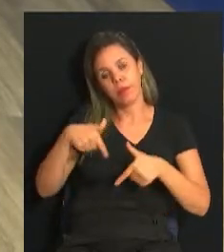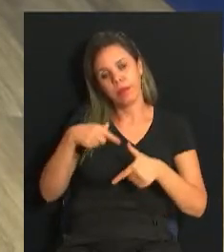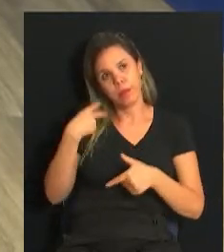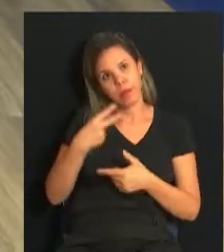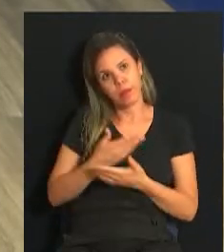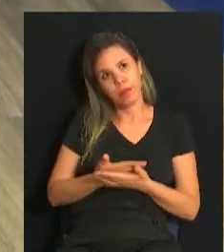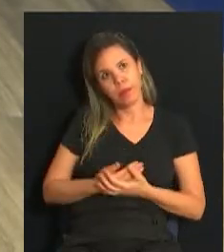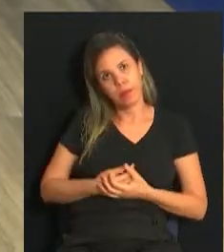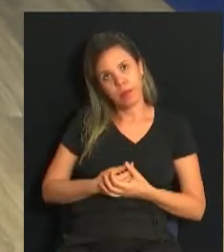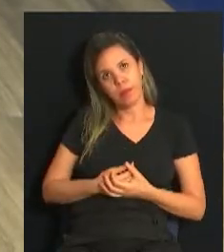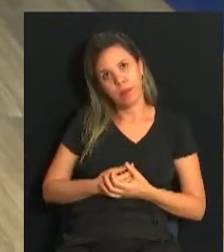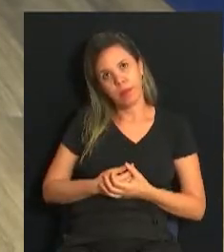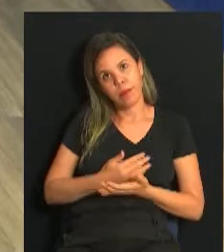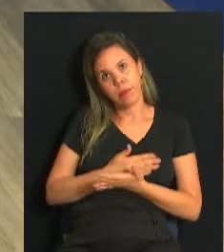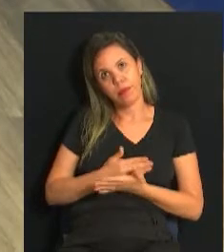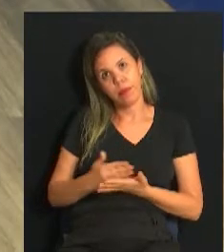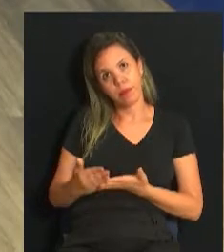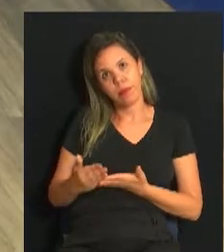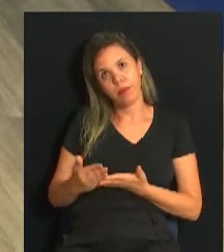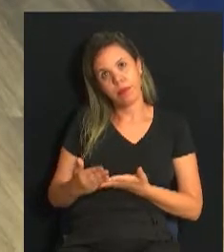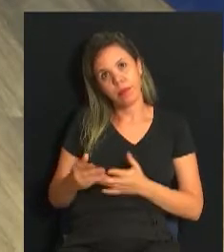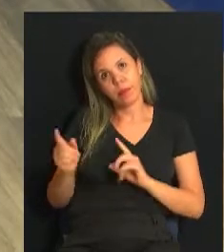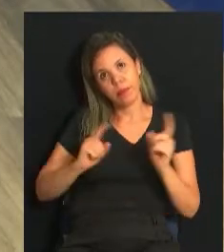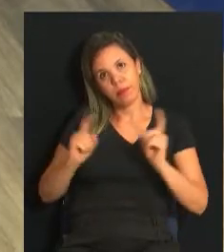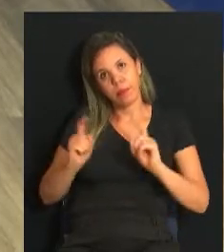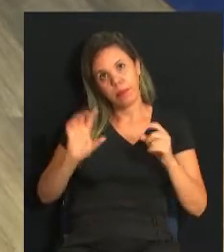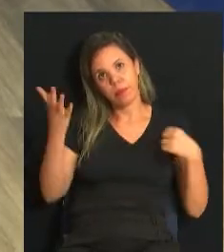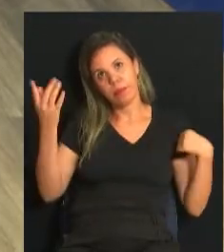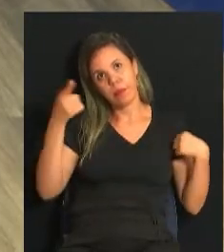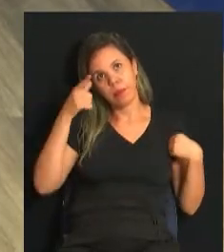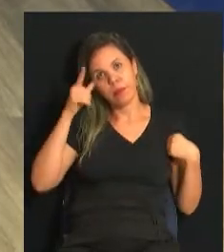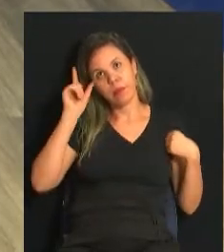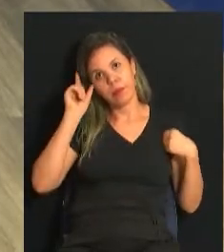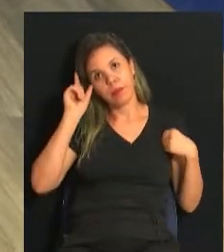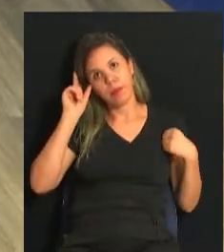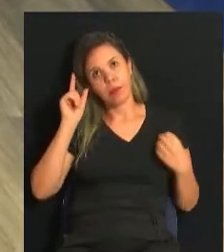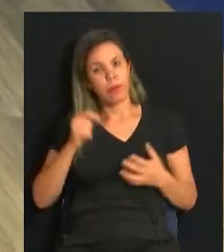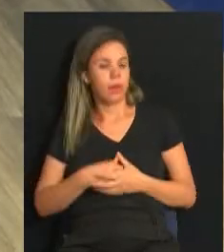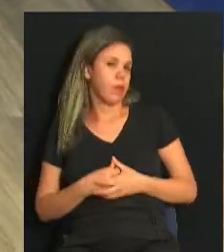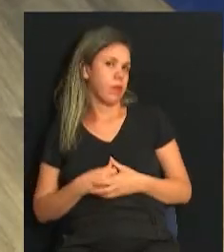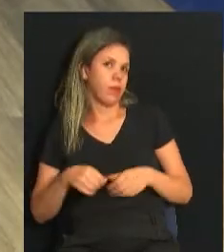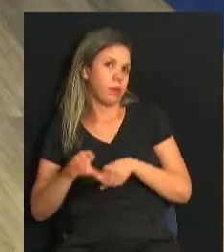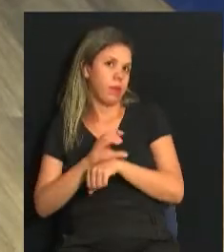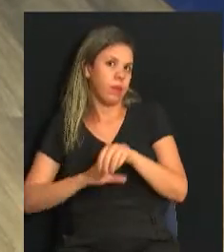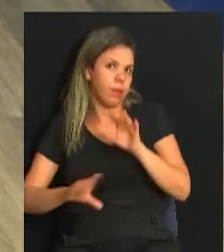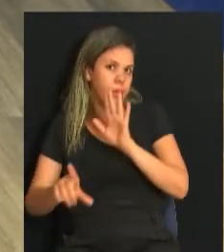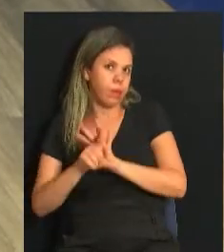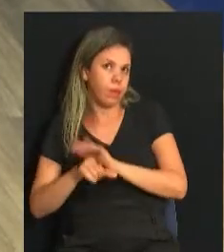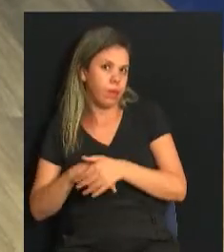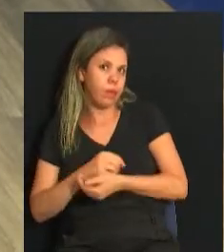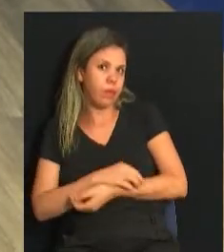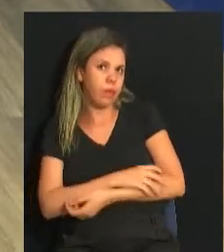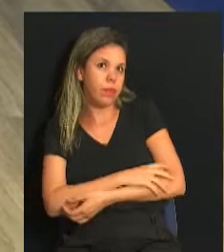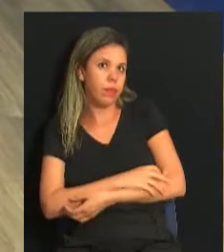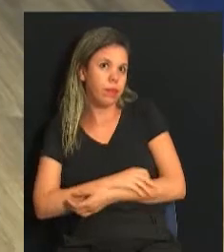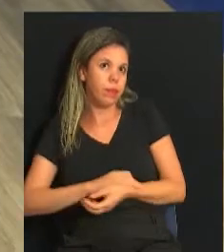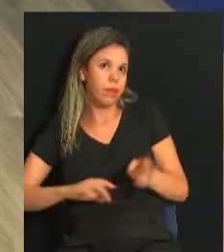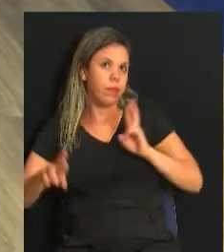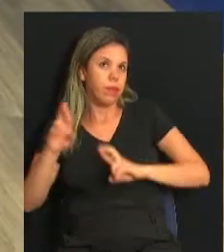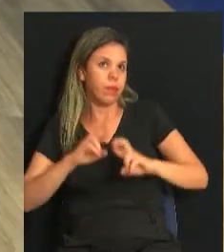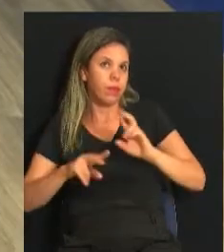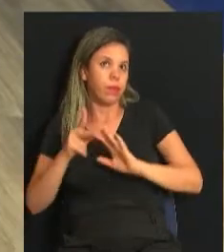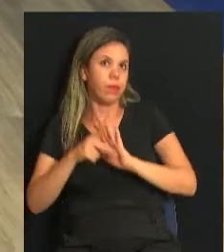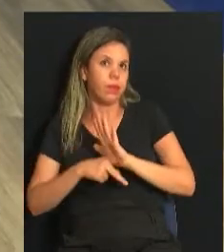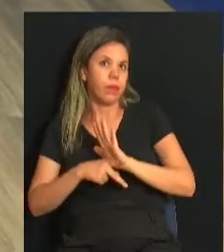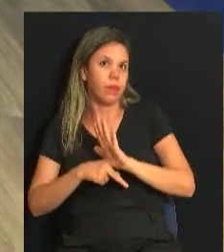parlamentares e a gente começa com a já aconteceu ontem na comissão de Constituição legalidade que analisou